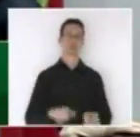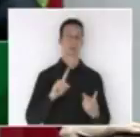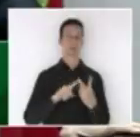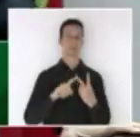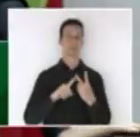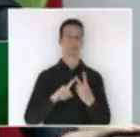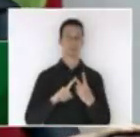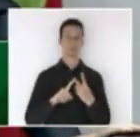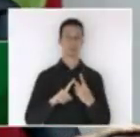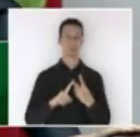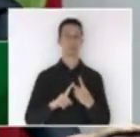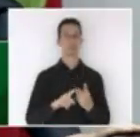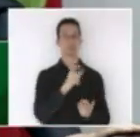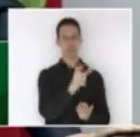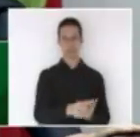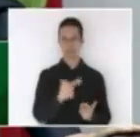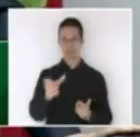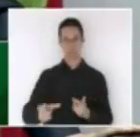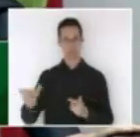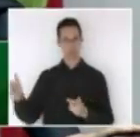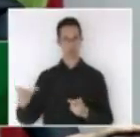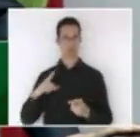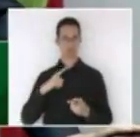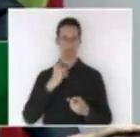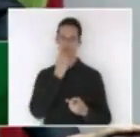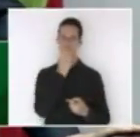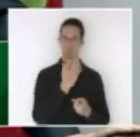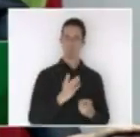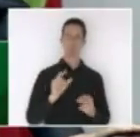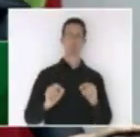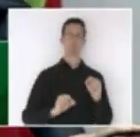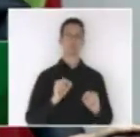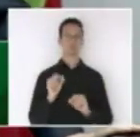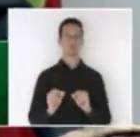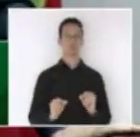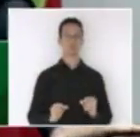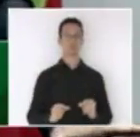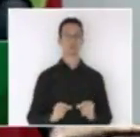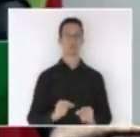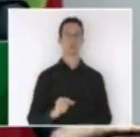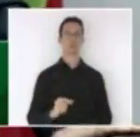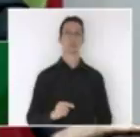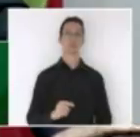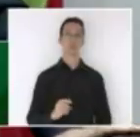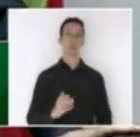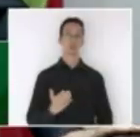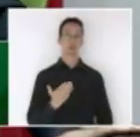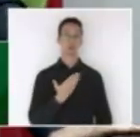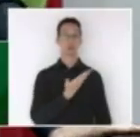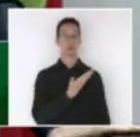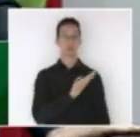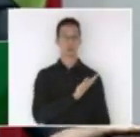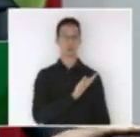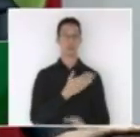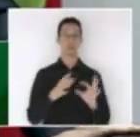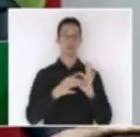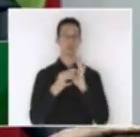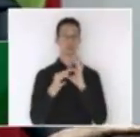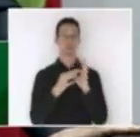do patrimônio são justamente os companheiros políticos, do partido